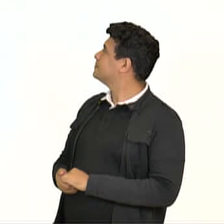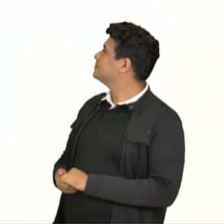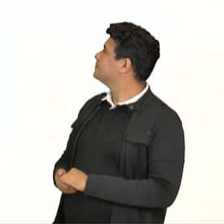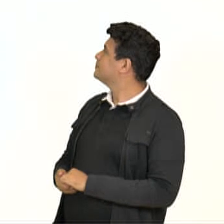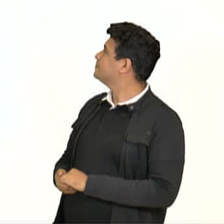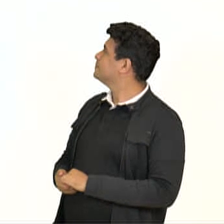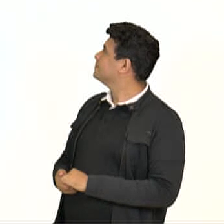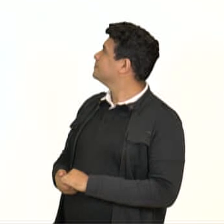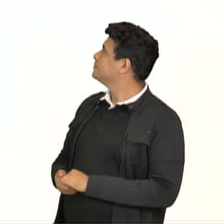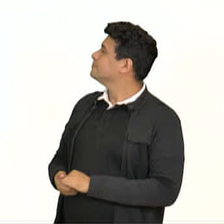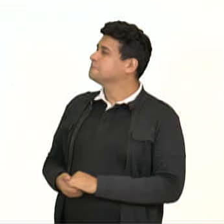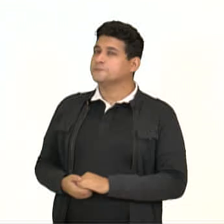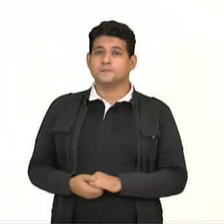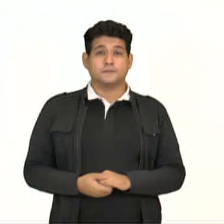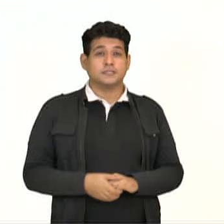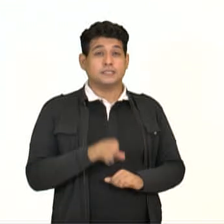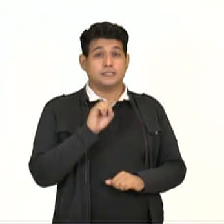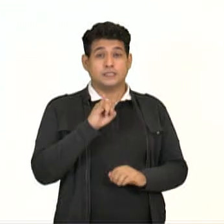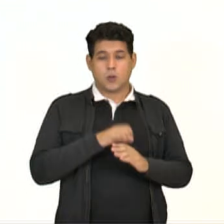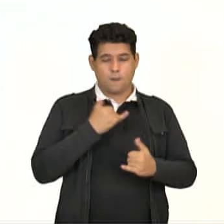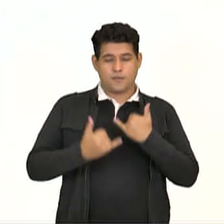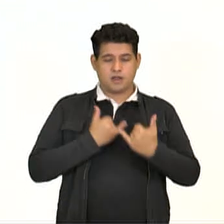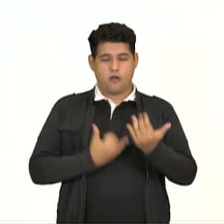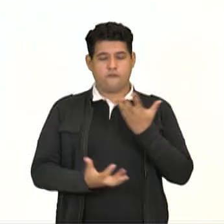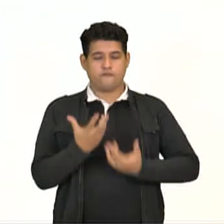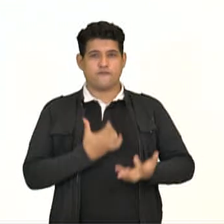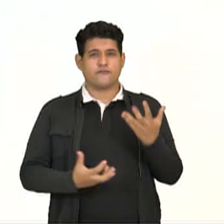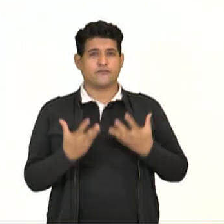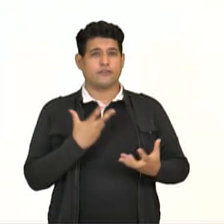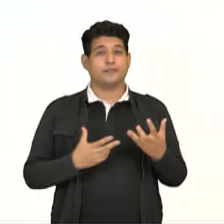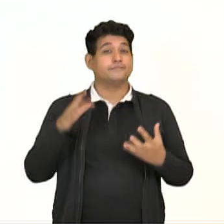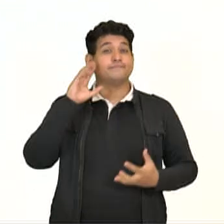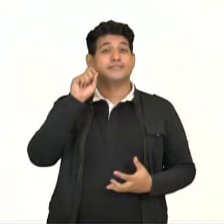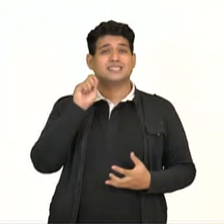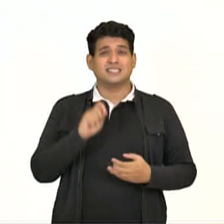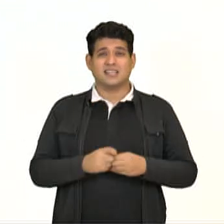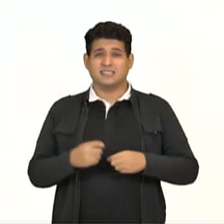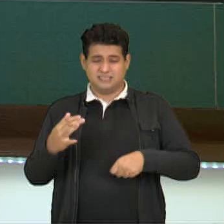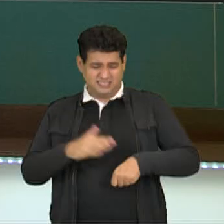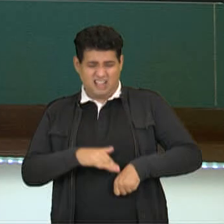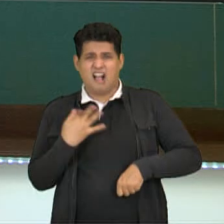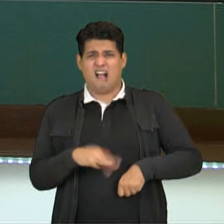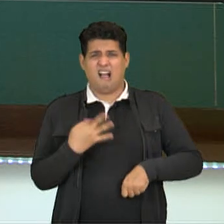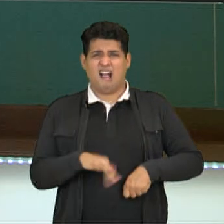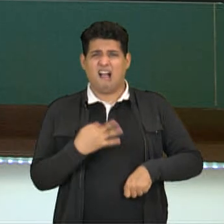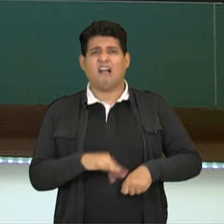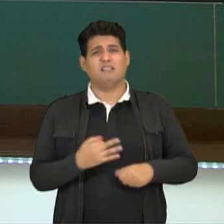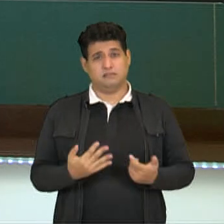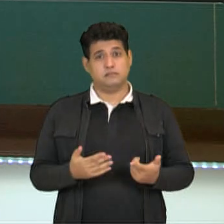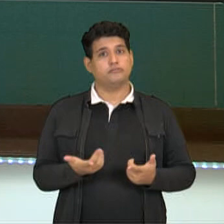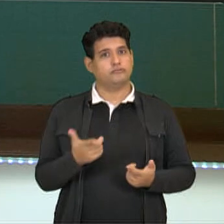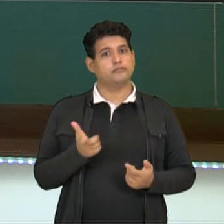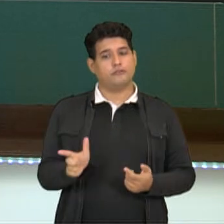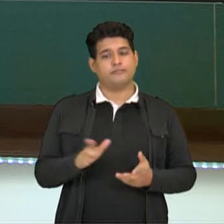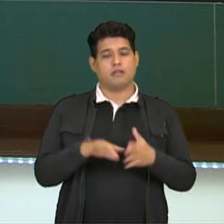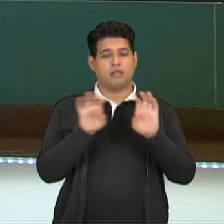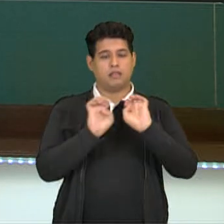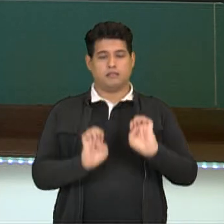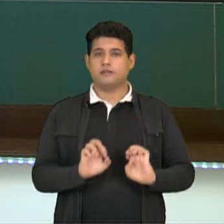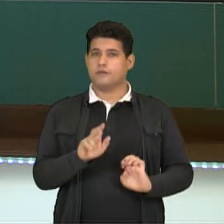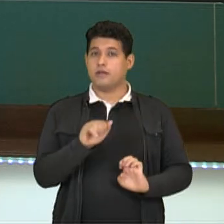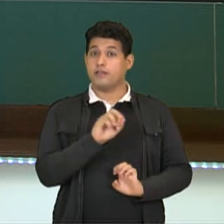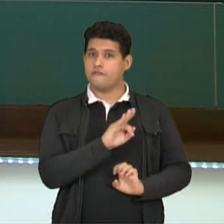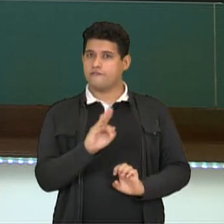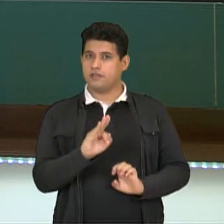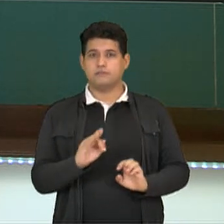burn myself. Se eu brincar com fogo, eu irei me queimar. Então, novamente a mesma estrutura,